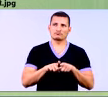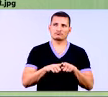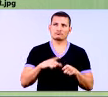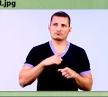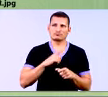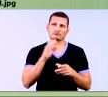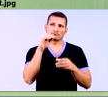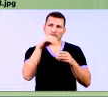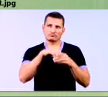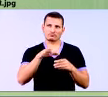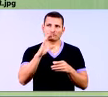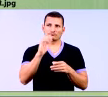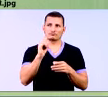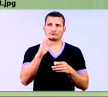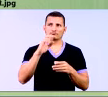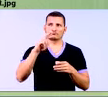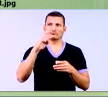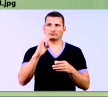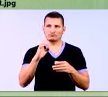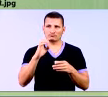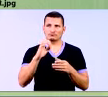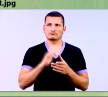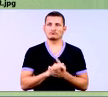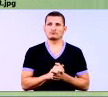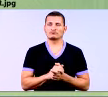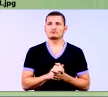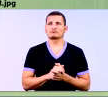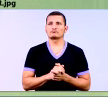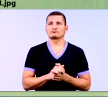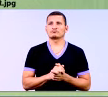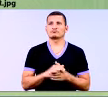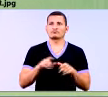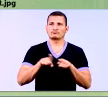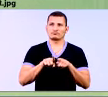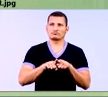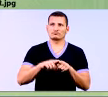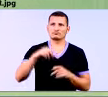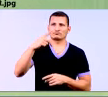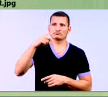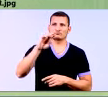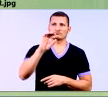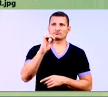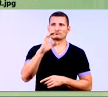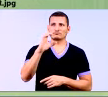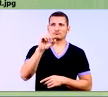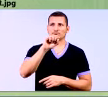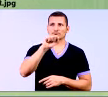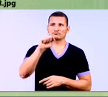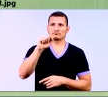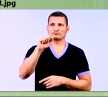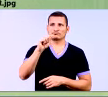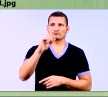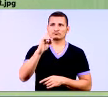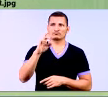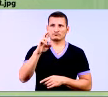memória cache interna e também está vindo aqui, ó, chamados processadores gráficos.